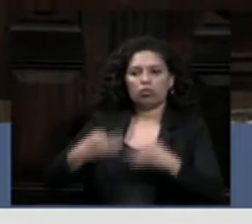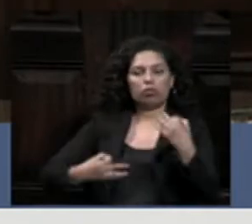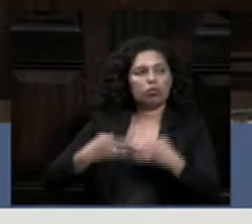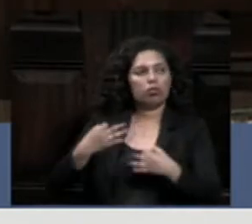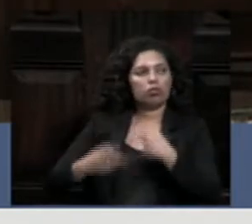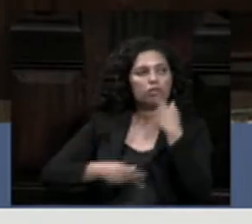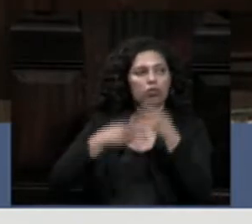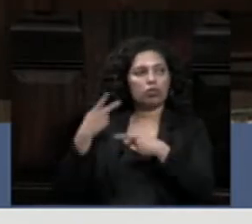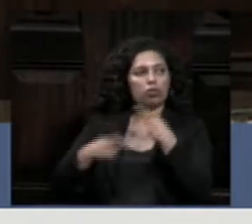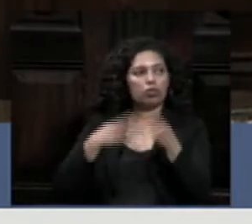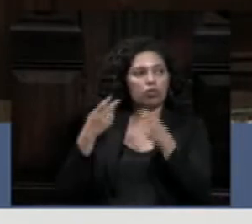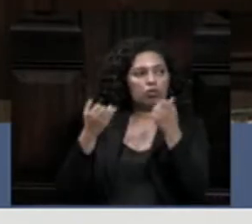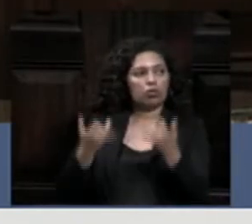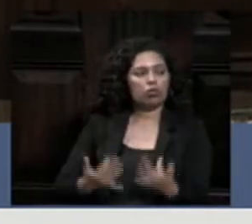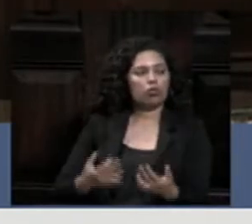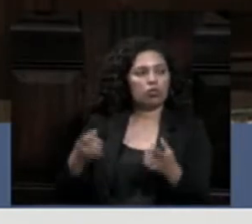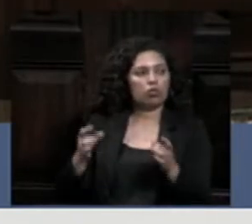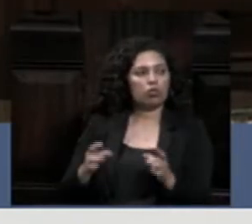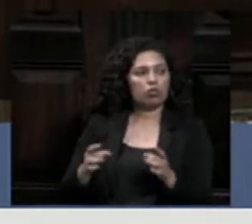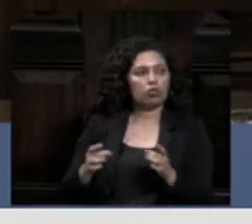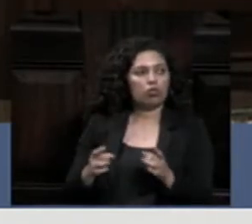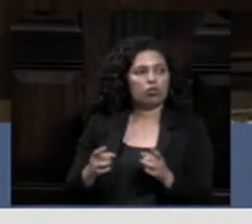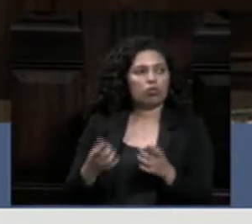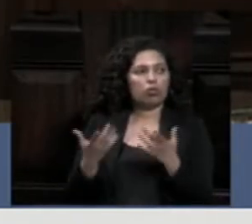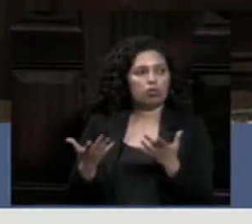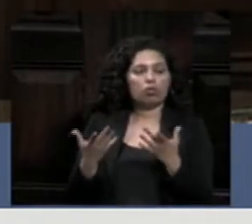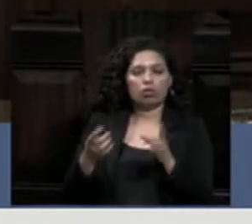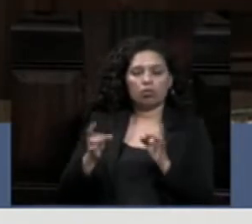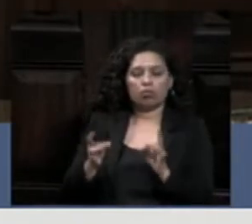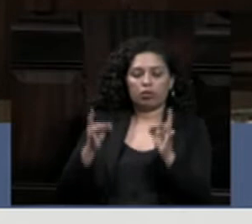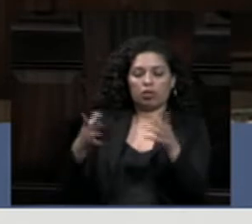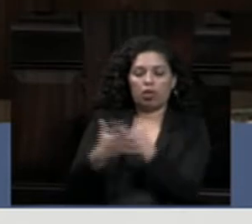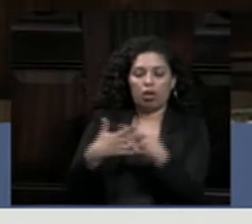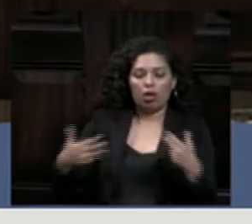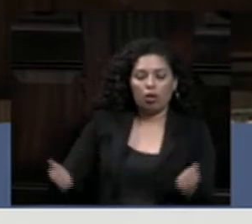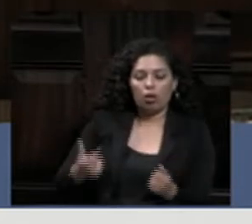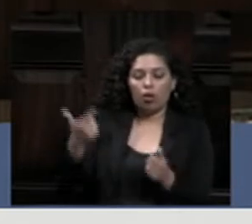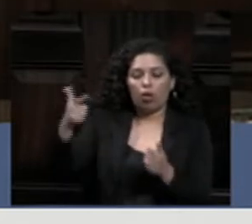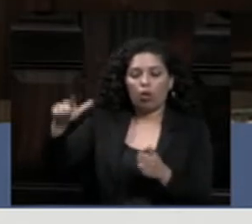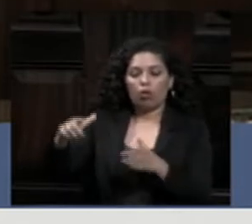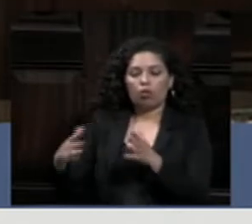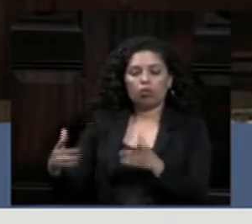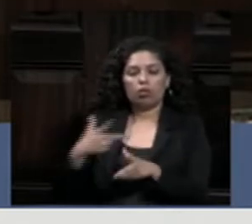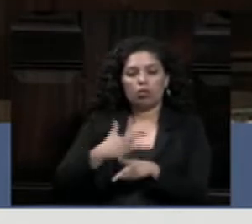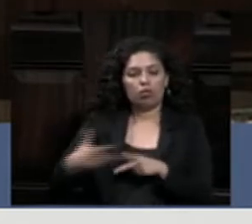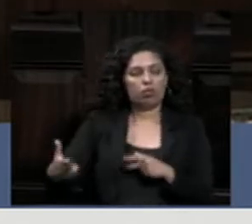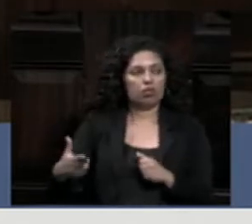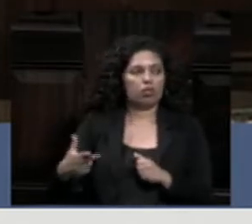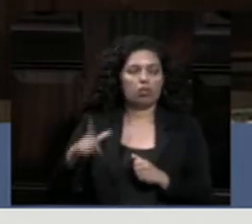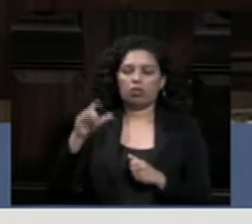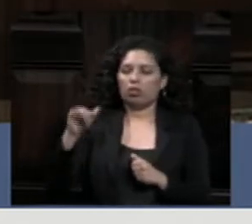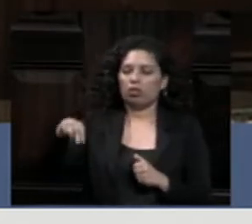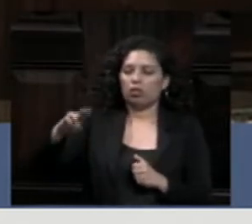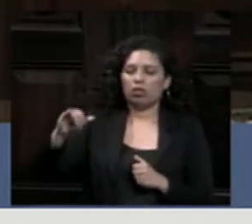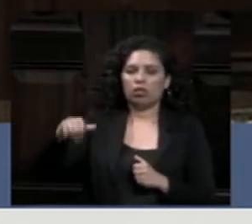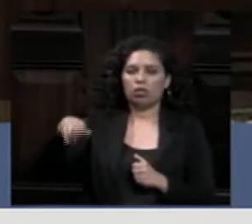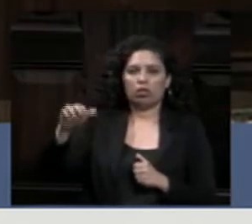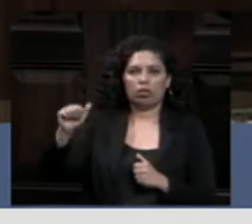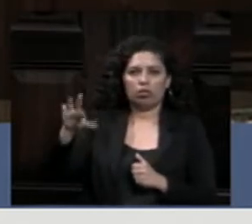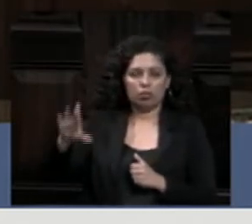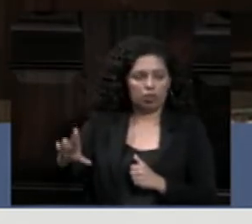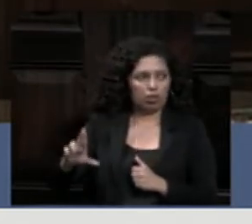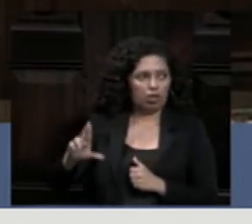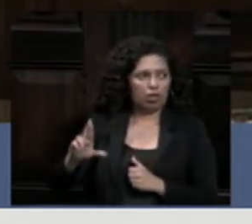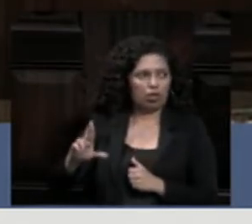que perdeu em várias instâncias e ganhou numa liminar de um ministro que ainda está sob júdice. Na verdade, a tese que